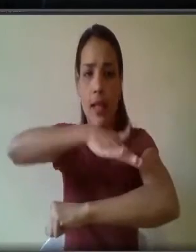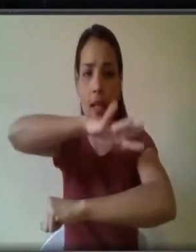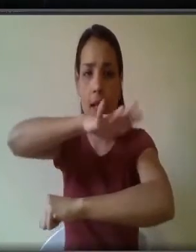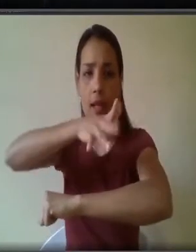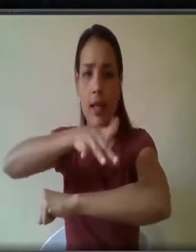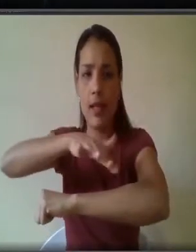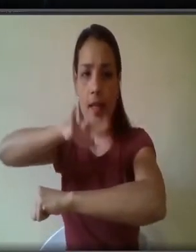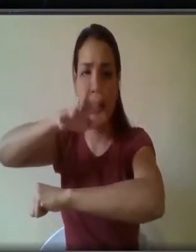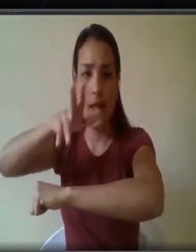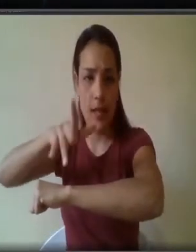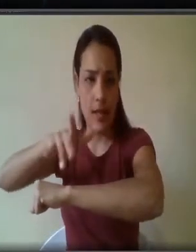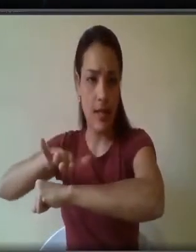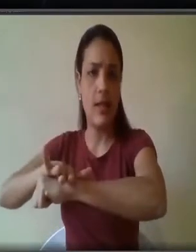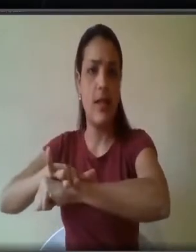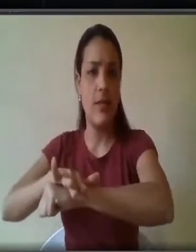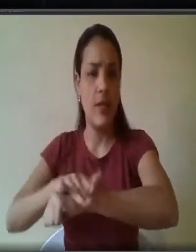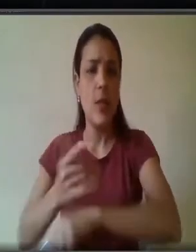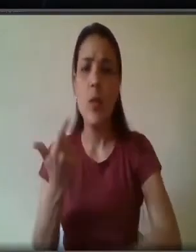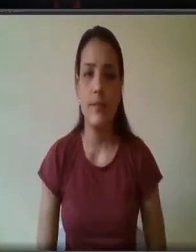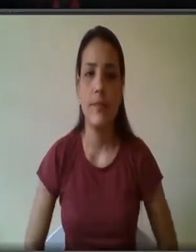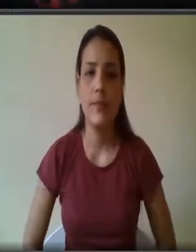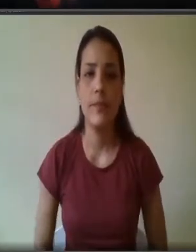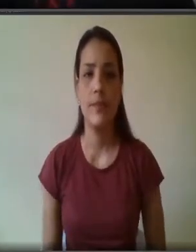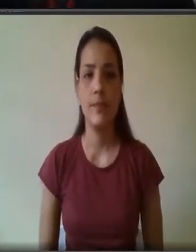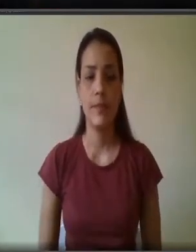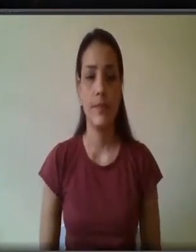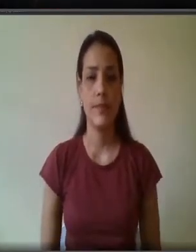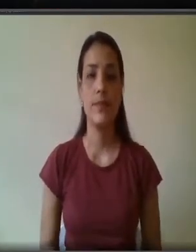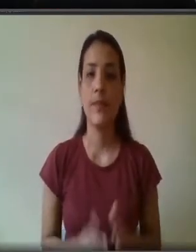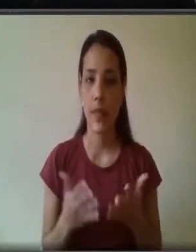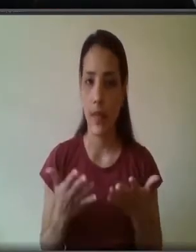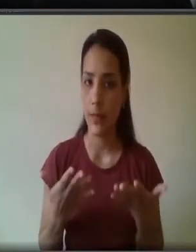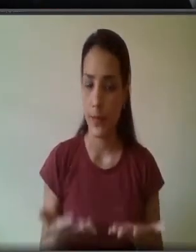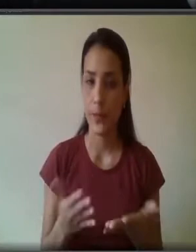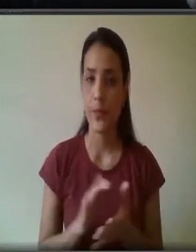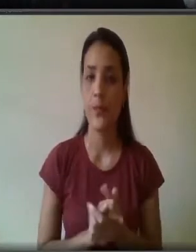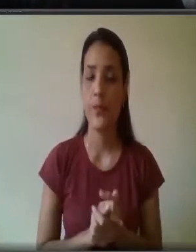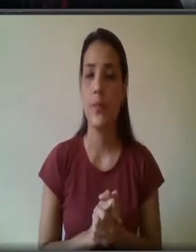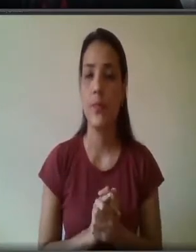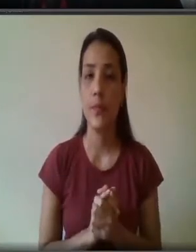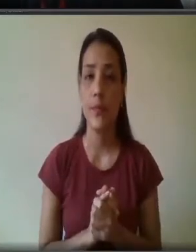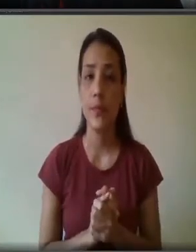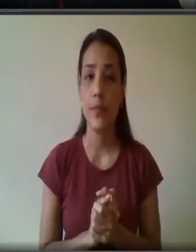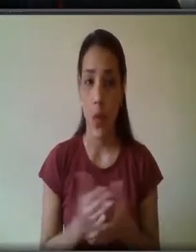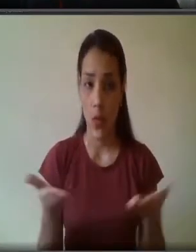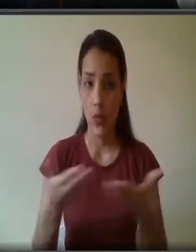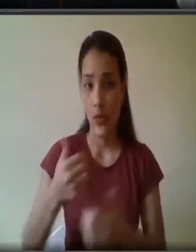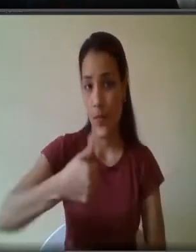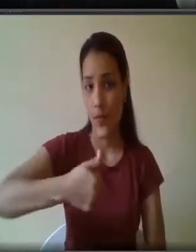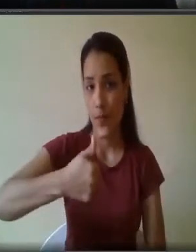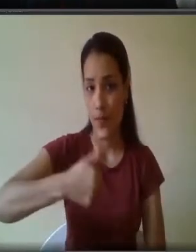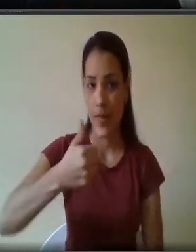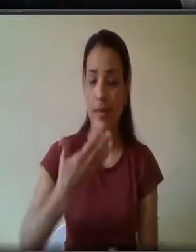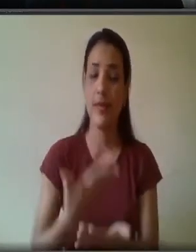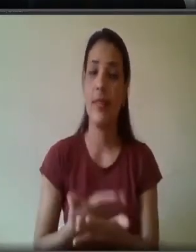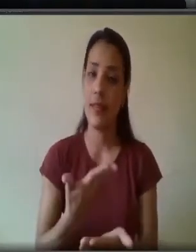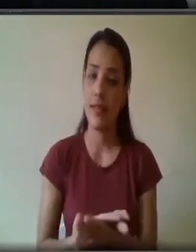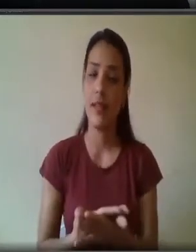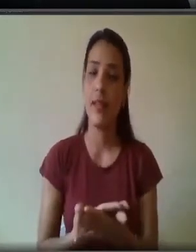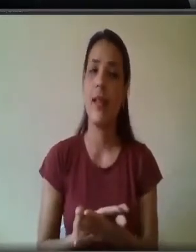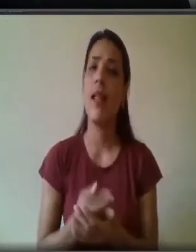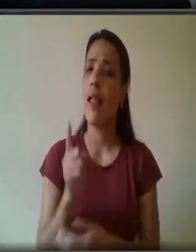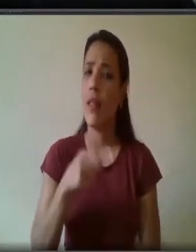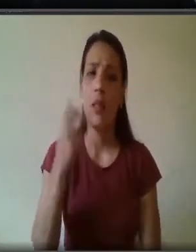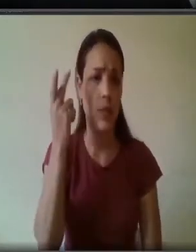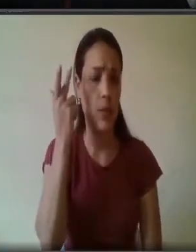aí? Conseguem enxergar? Bem, como é o nosso primeiro encontro, e é muito